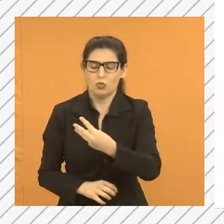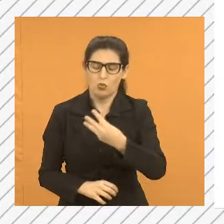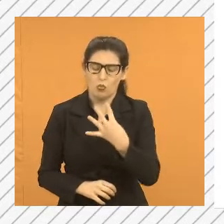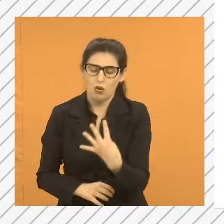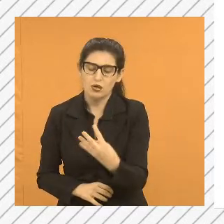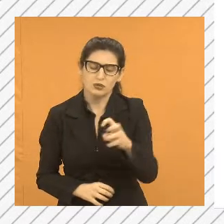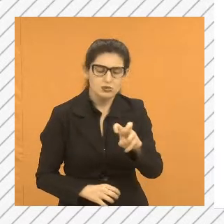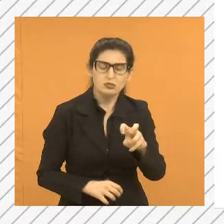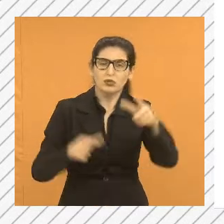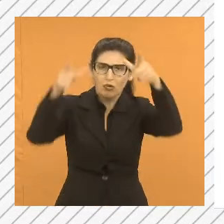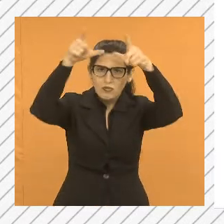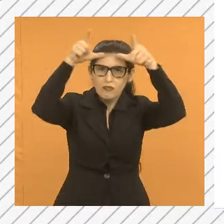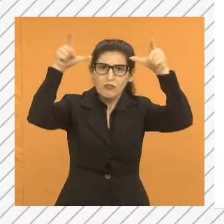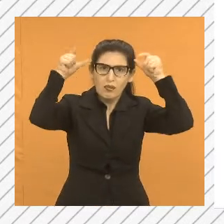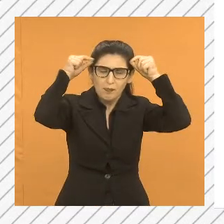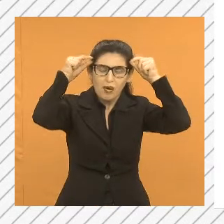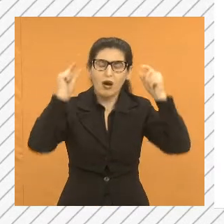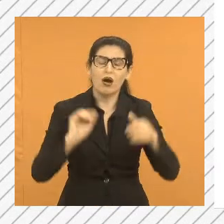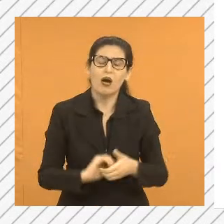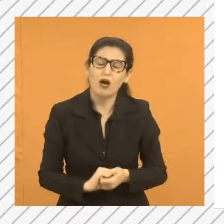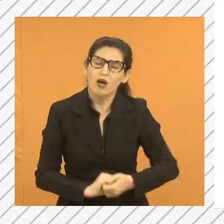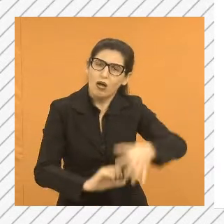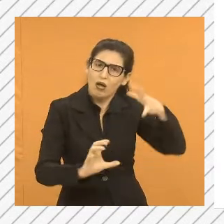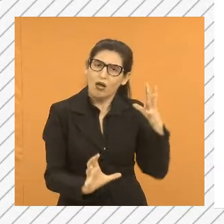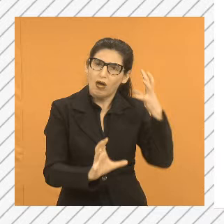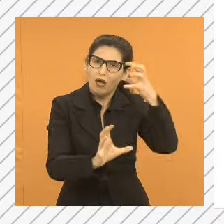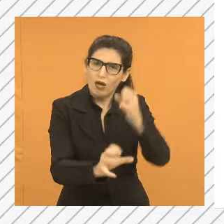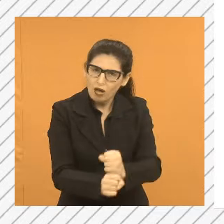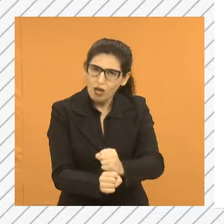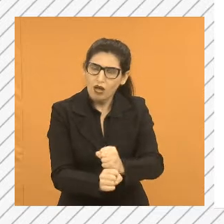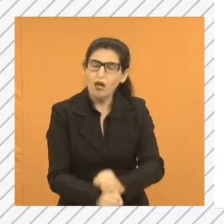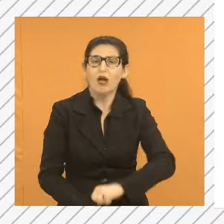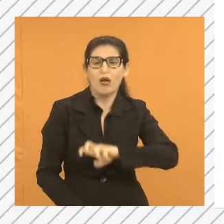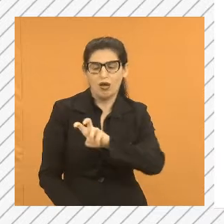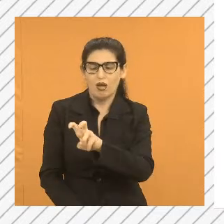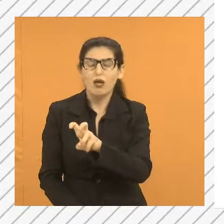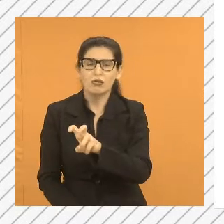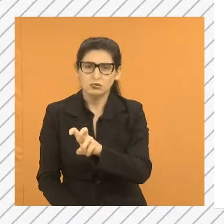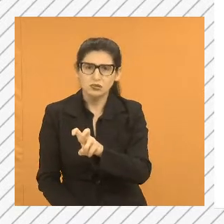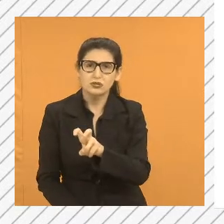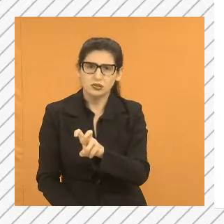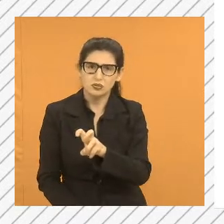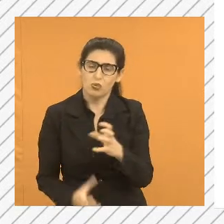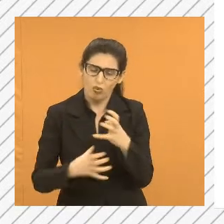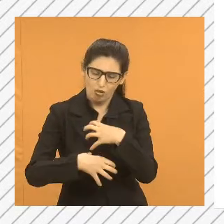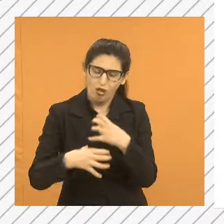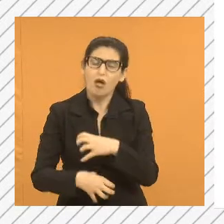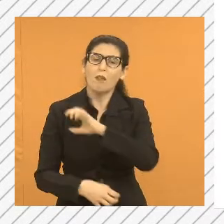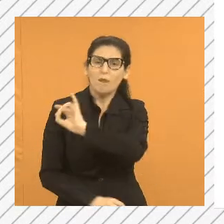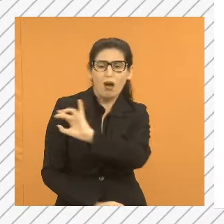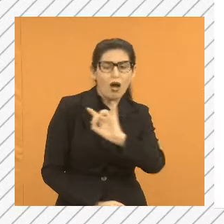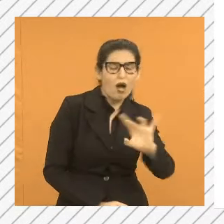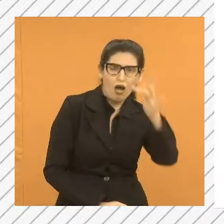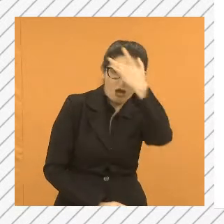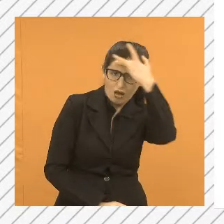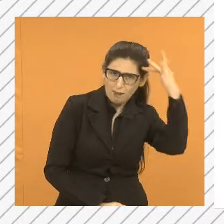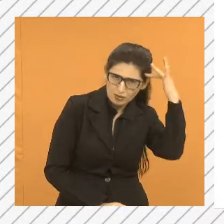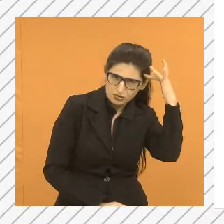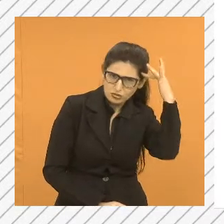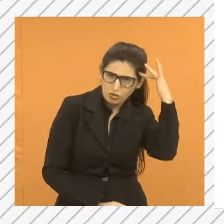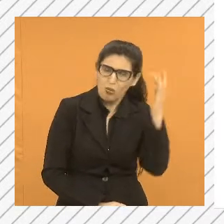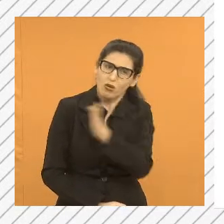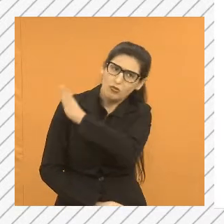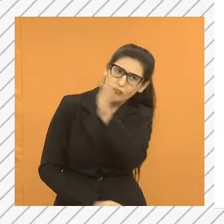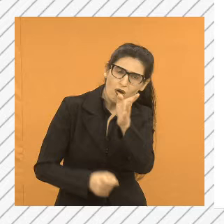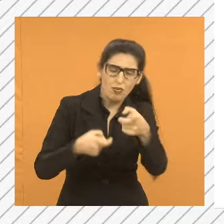de enfermagem, totalizando uma média de 5 consultas por paciente, e as